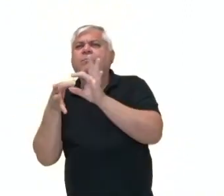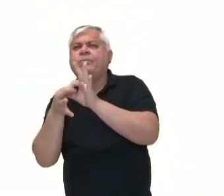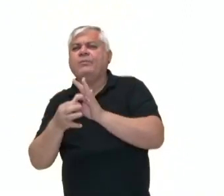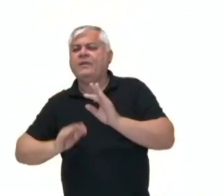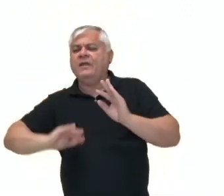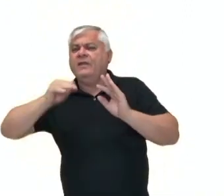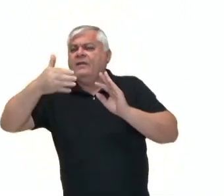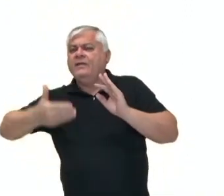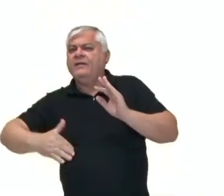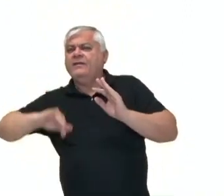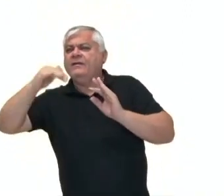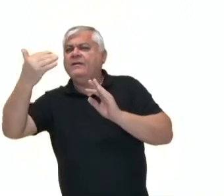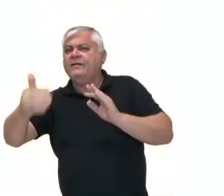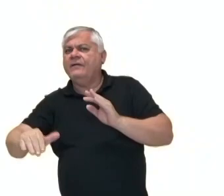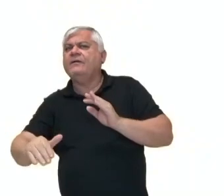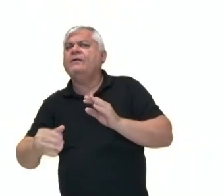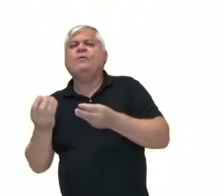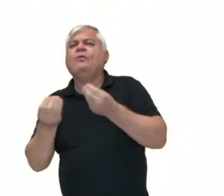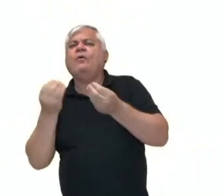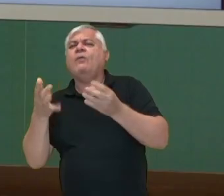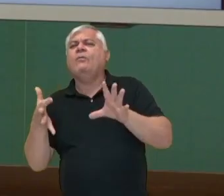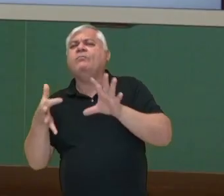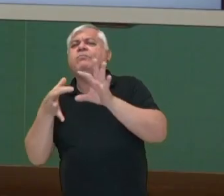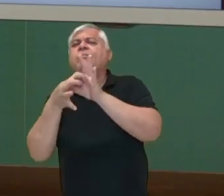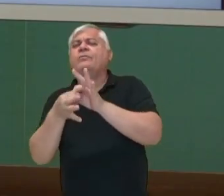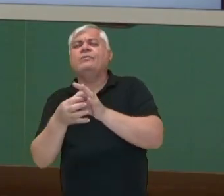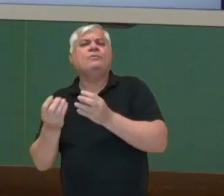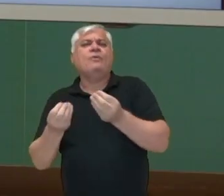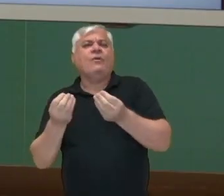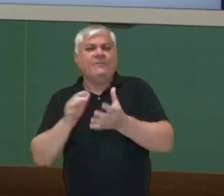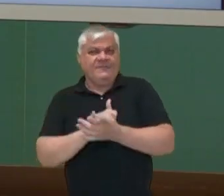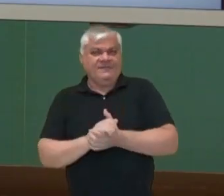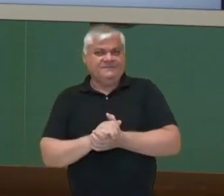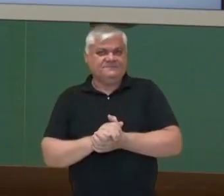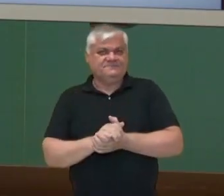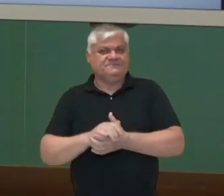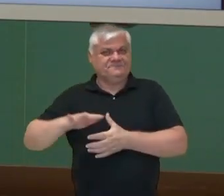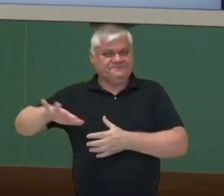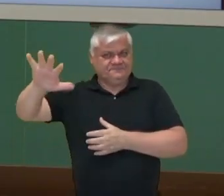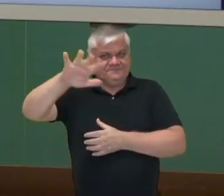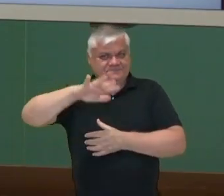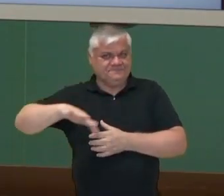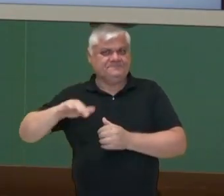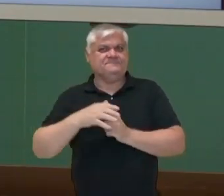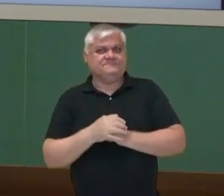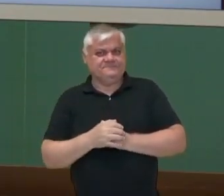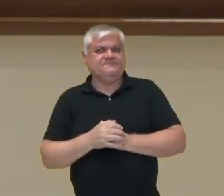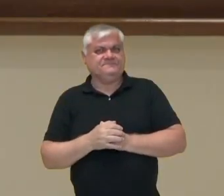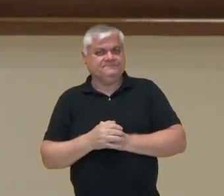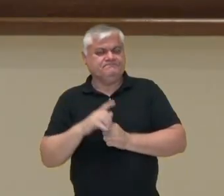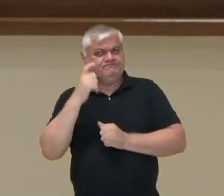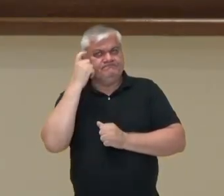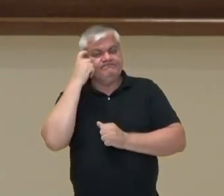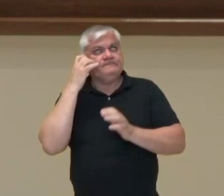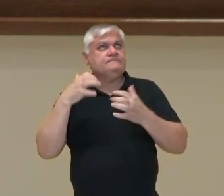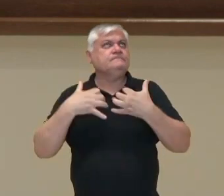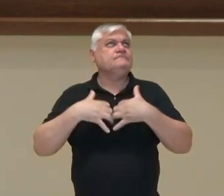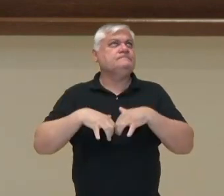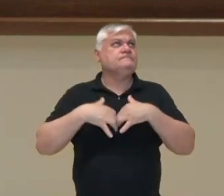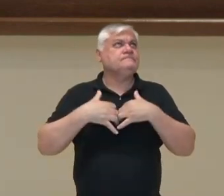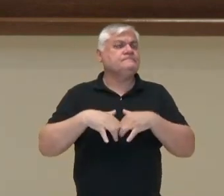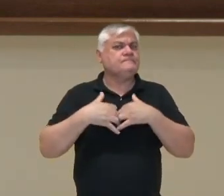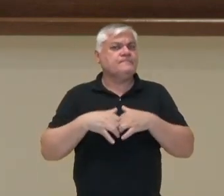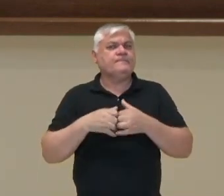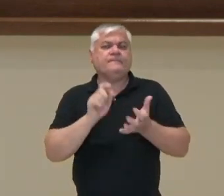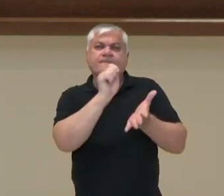relevo e as áreas de maiores altitudes dessas regiões ou dessas áreas hidrográficas. Então vocês vão pensar um pouquinho